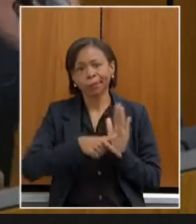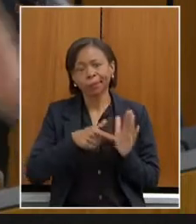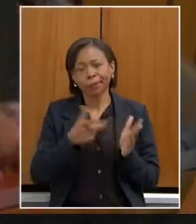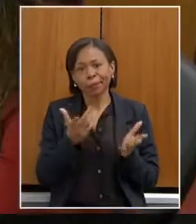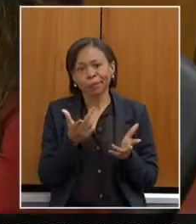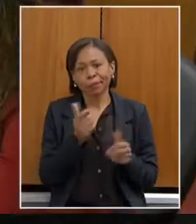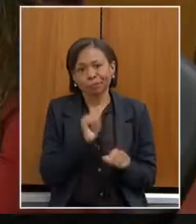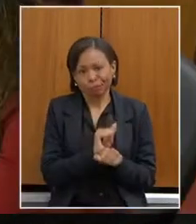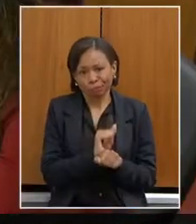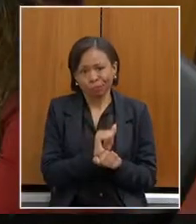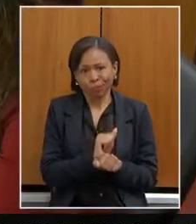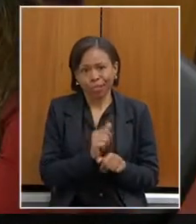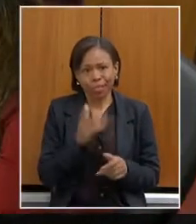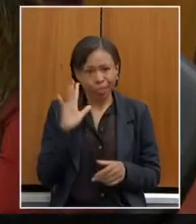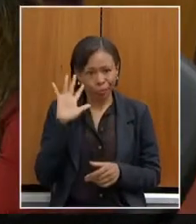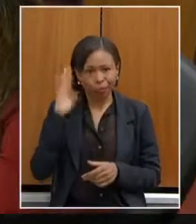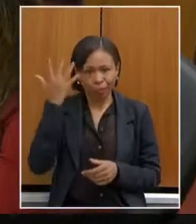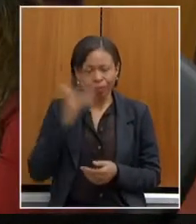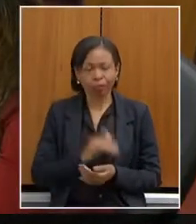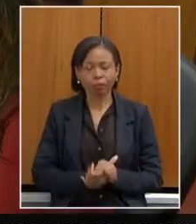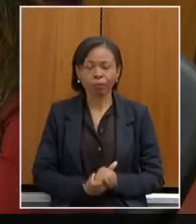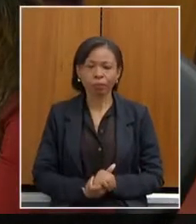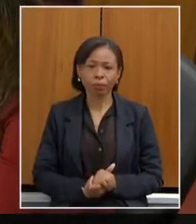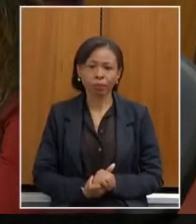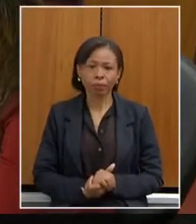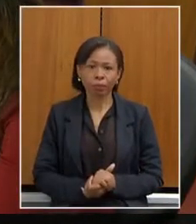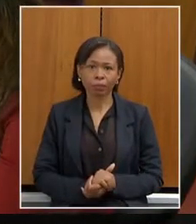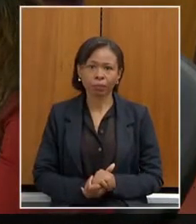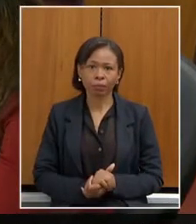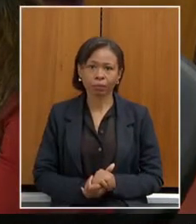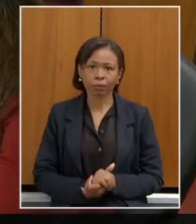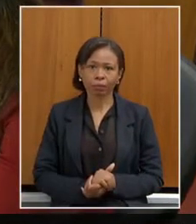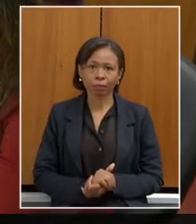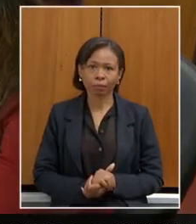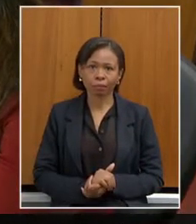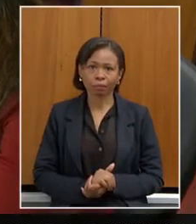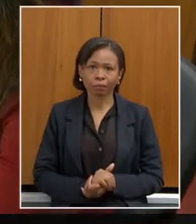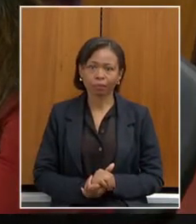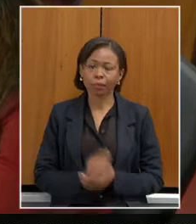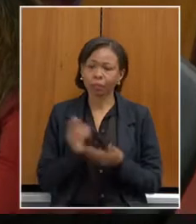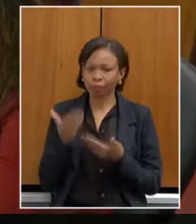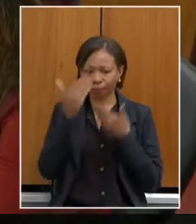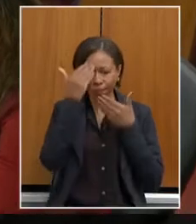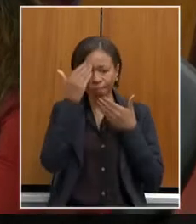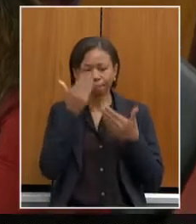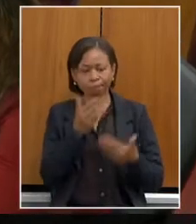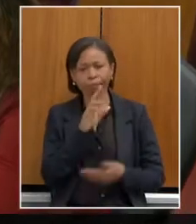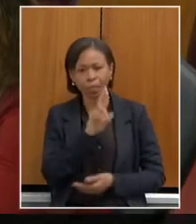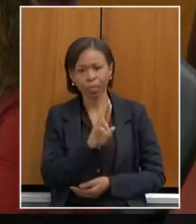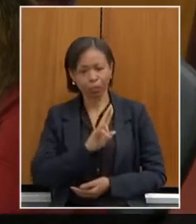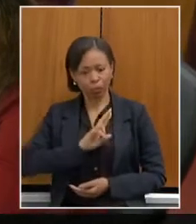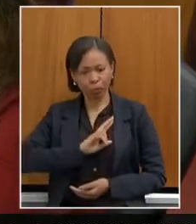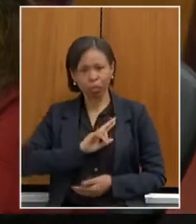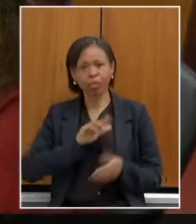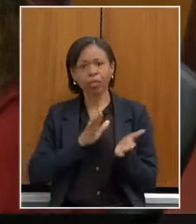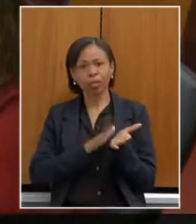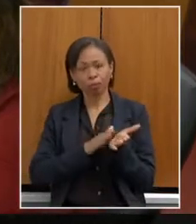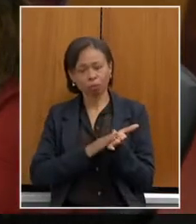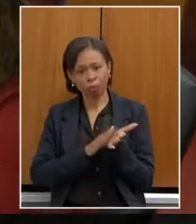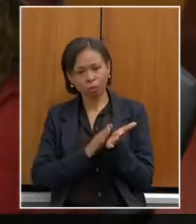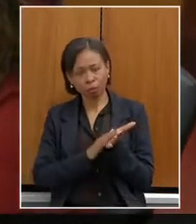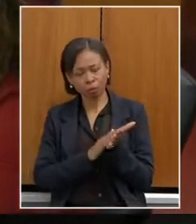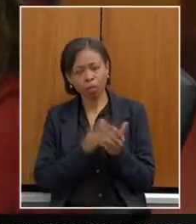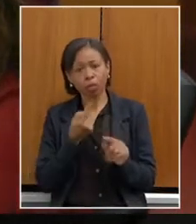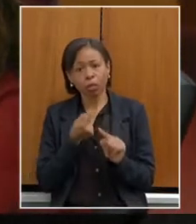Bartô o senhor tem direito à réplica dois minutos só agradecer as respostas muito obrigado e também dar parabéns porque